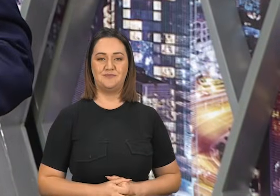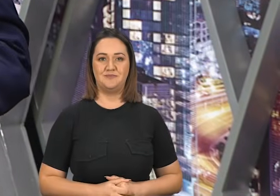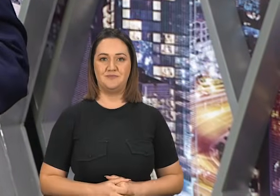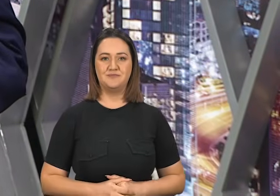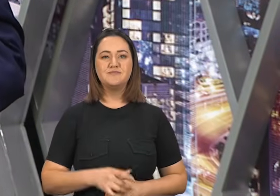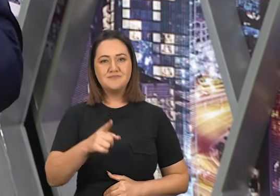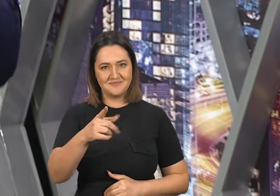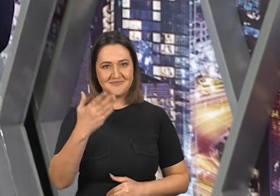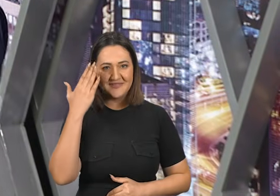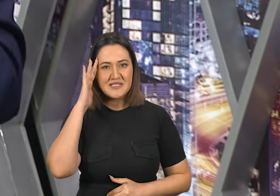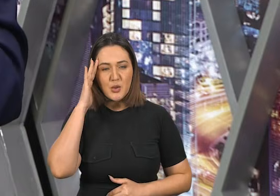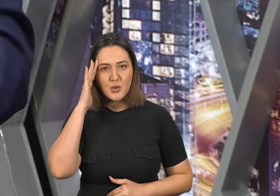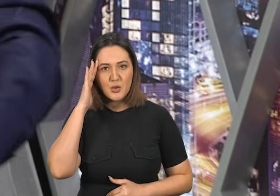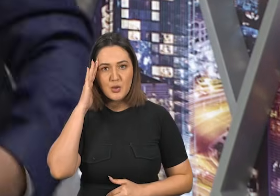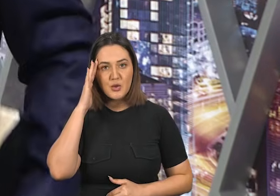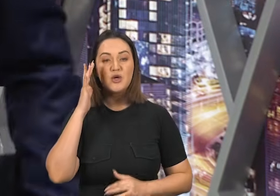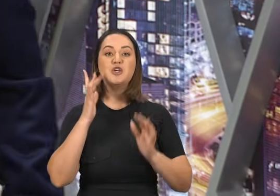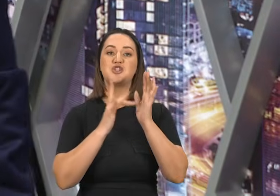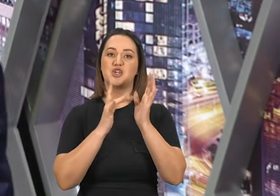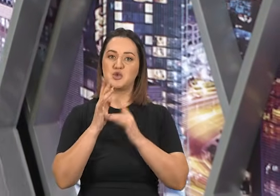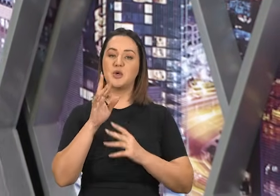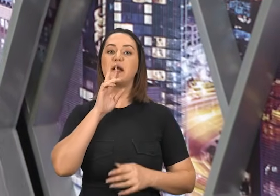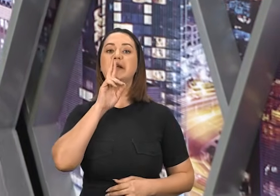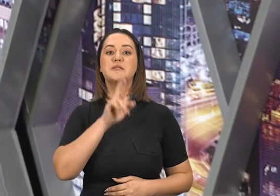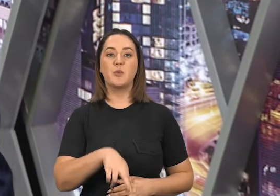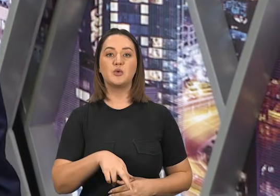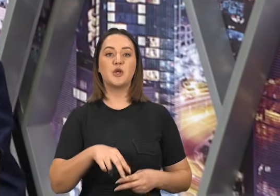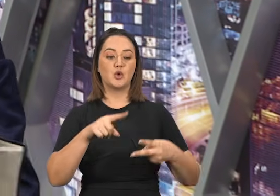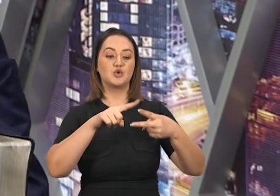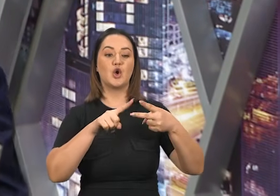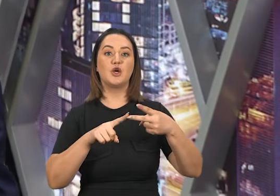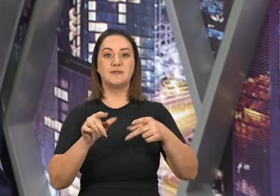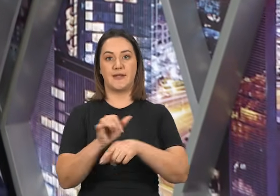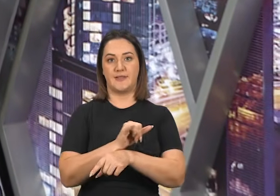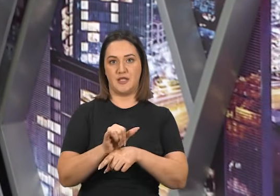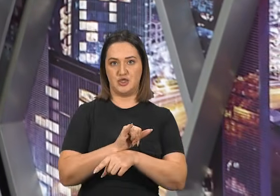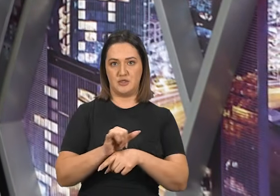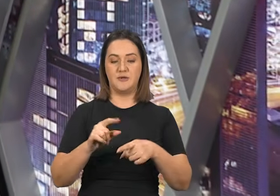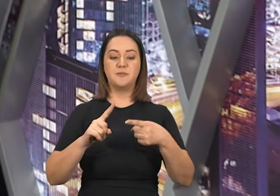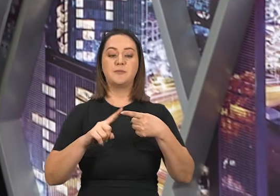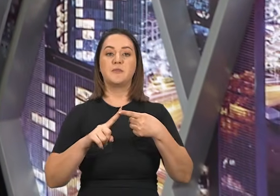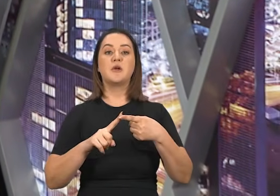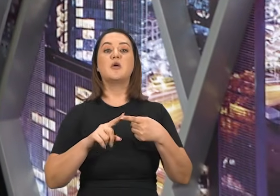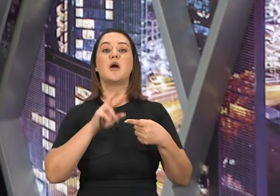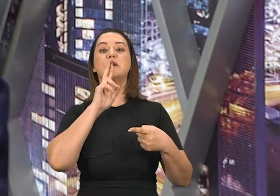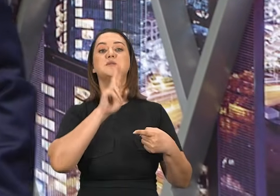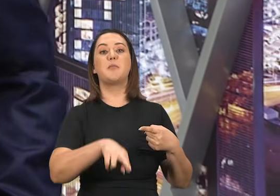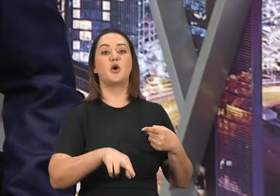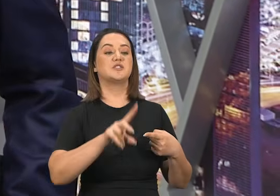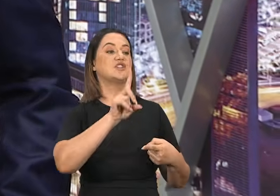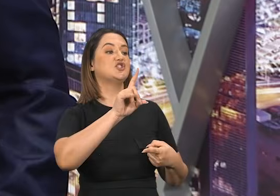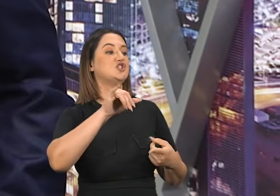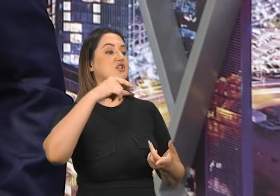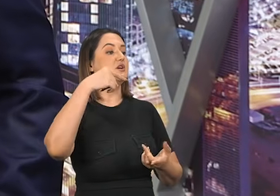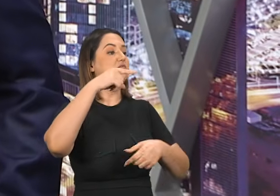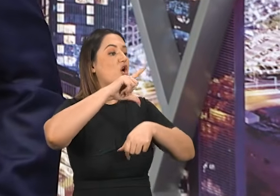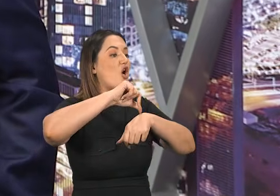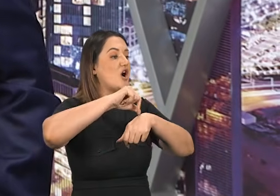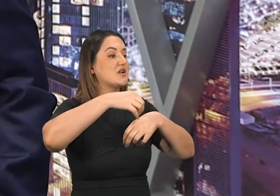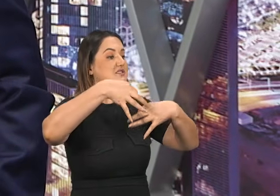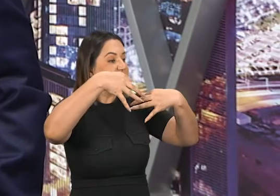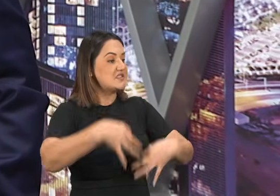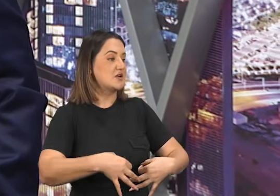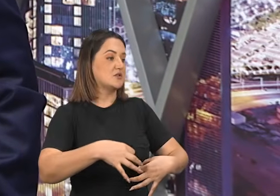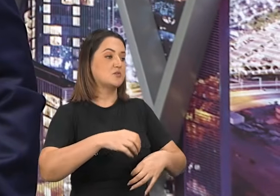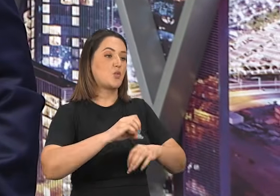Impressionante, né? Você percebeu que Jesus respondeu a pergunta dos discípulos de duas maneiras? A primeira resposta foi: o dia e a hora